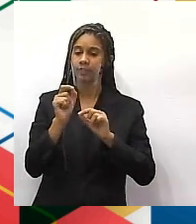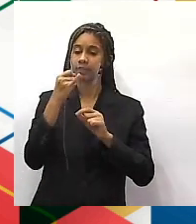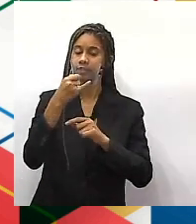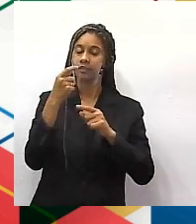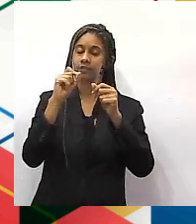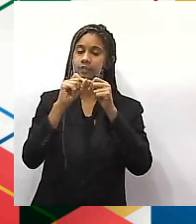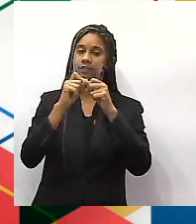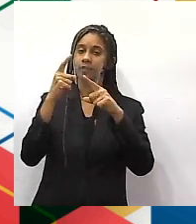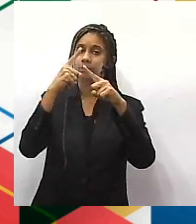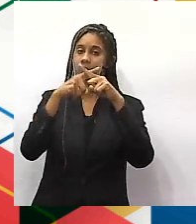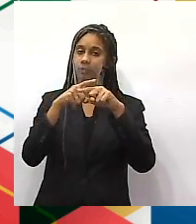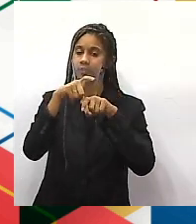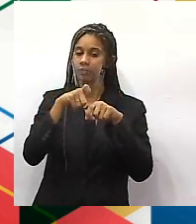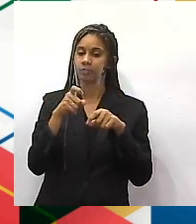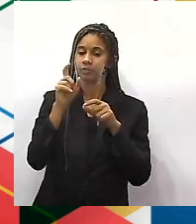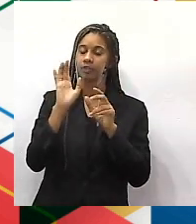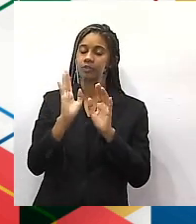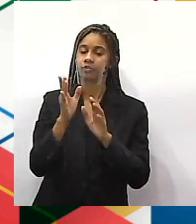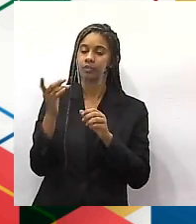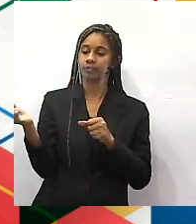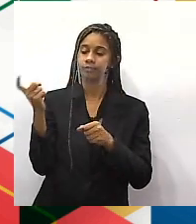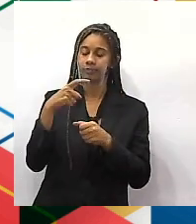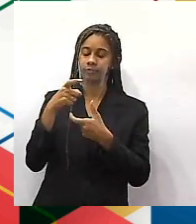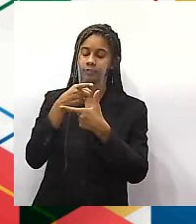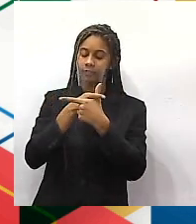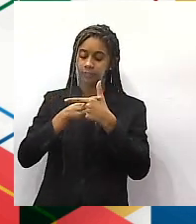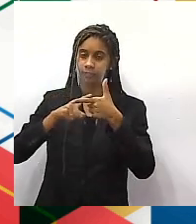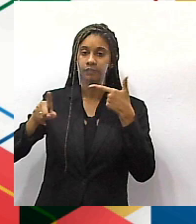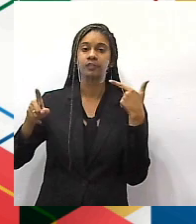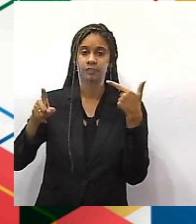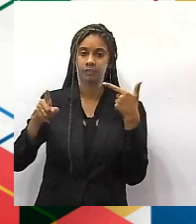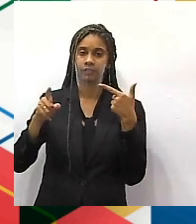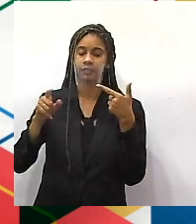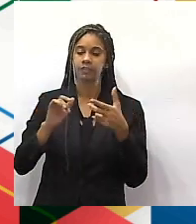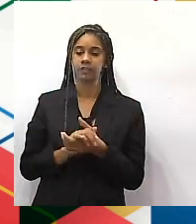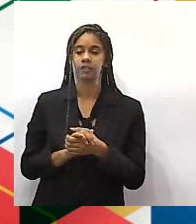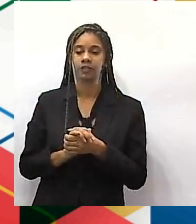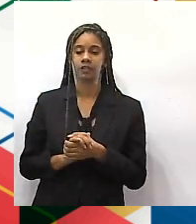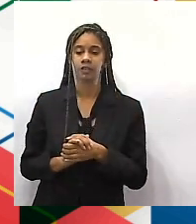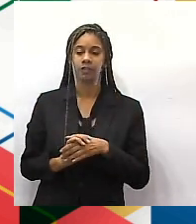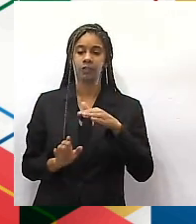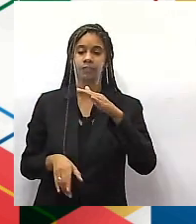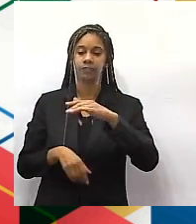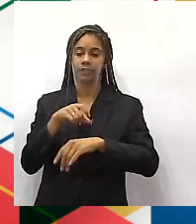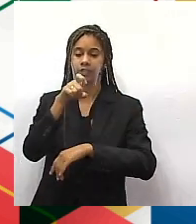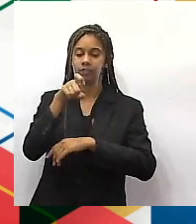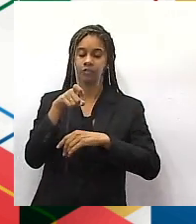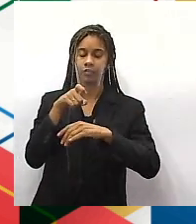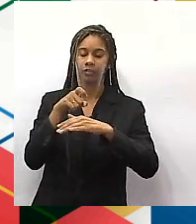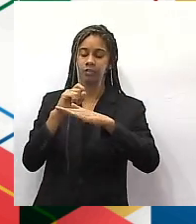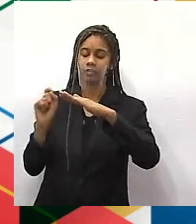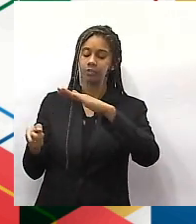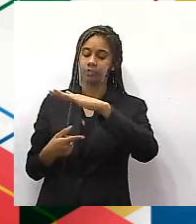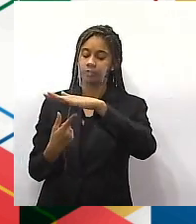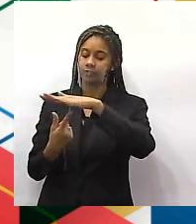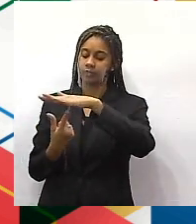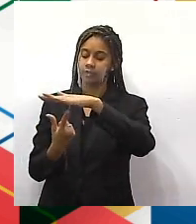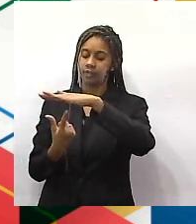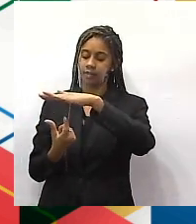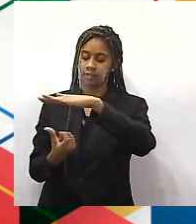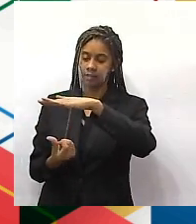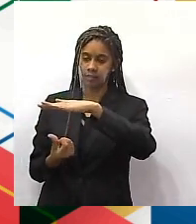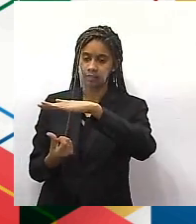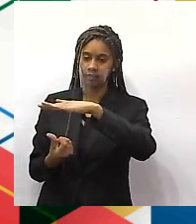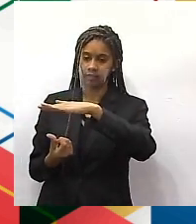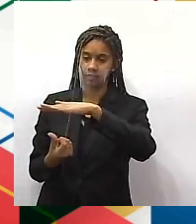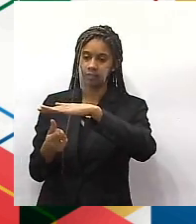x, eu já passo dividindo, né? Então, 16 vai multiplicar o x, eu já trago ele para aqui dividindo. E vai ficar